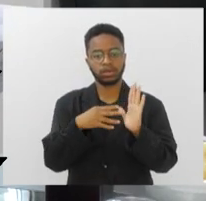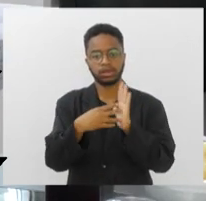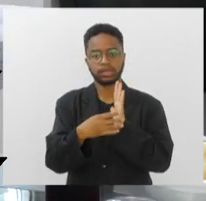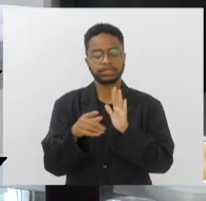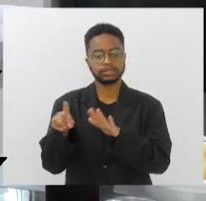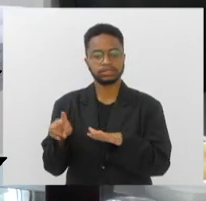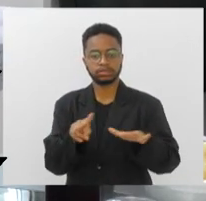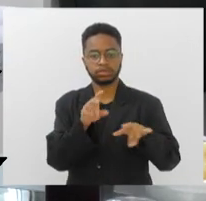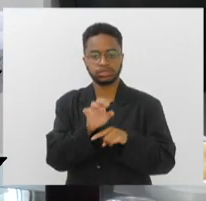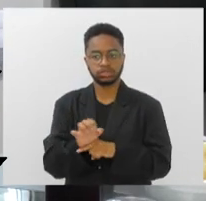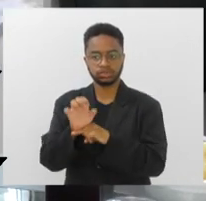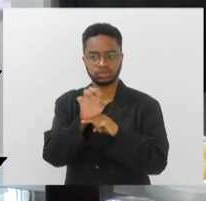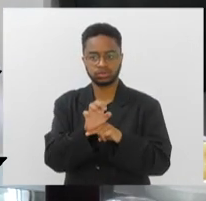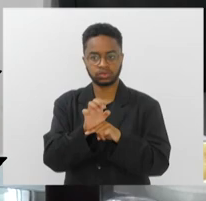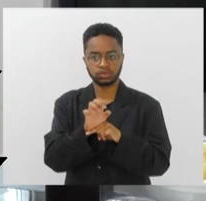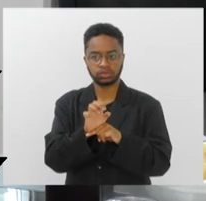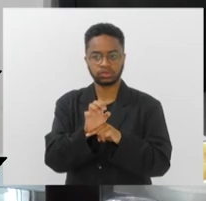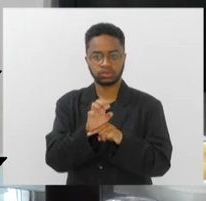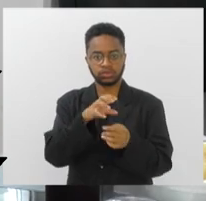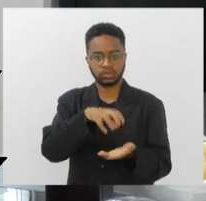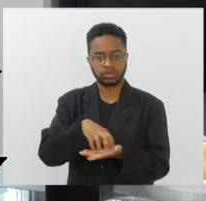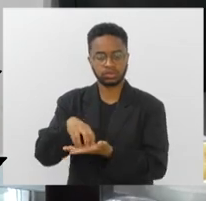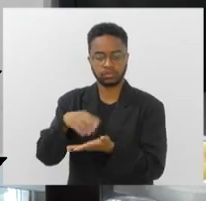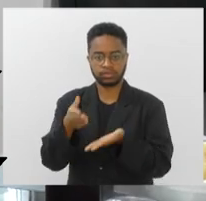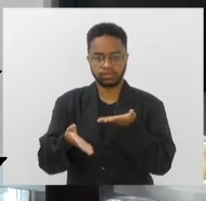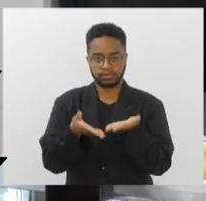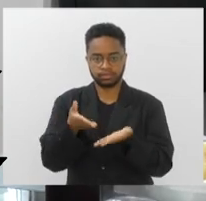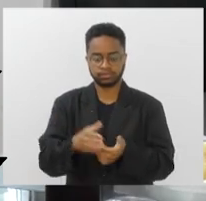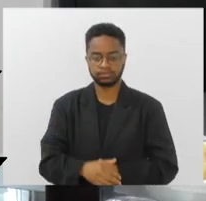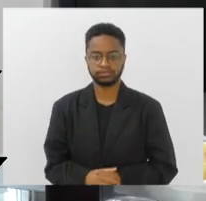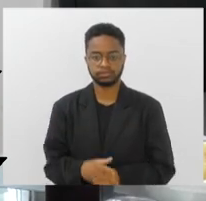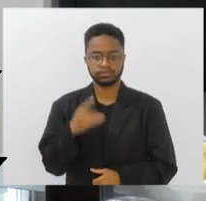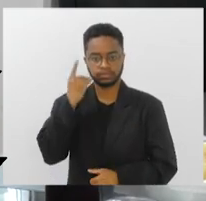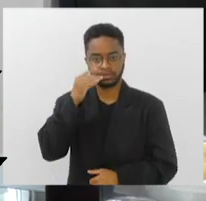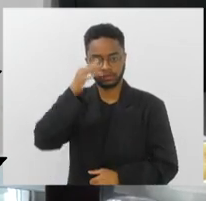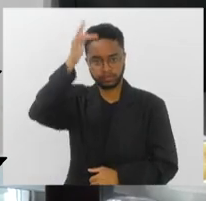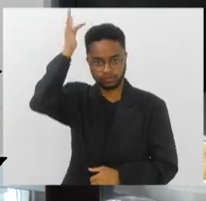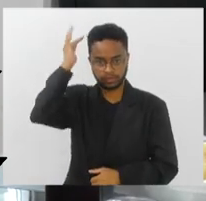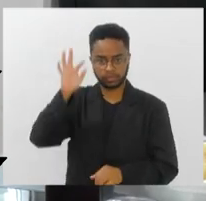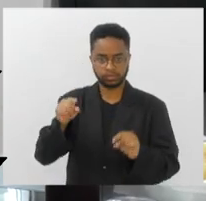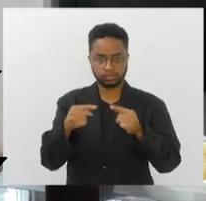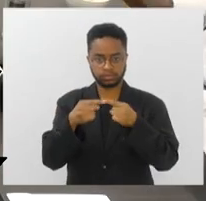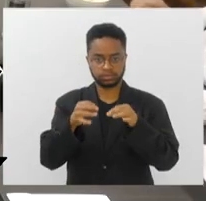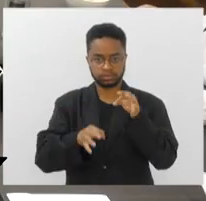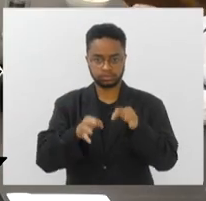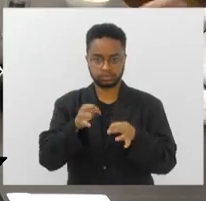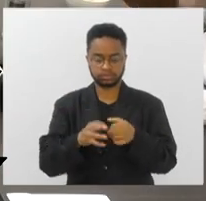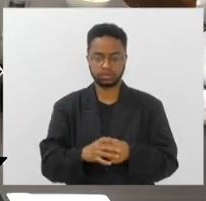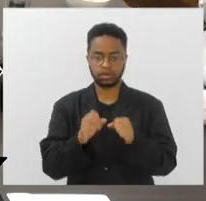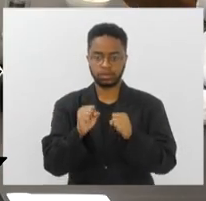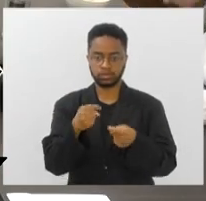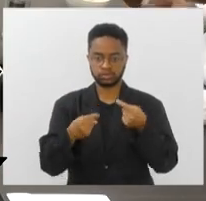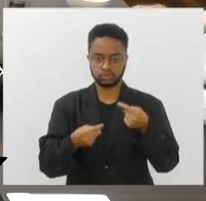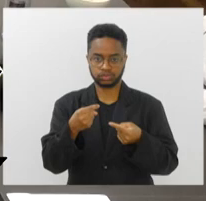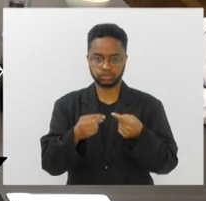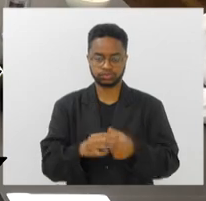Semana Estadual das Entidades Assistenciais. Deputado Fred Pacheco. É, parecer pela juridicidade. Em